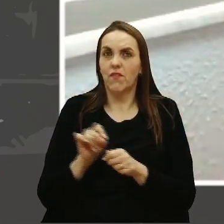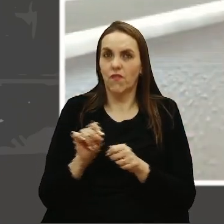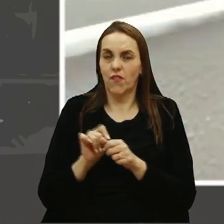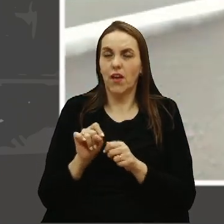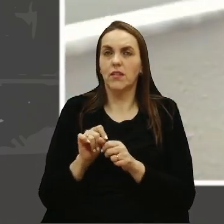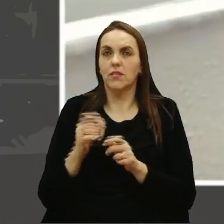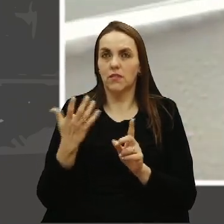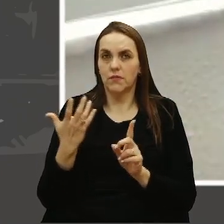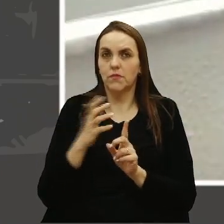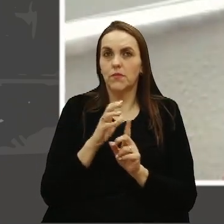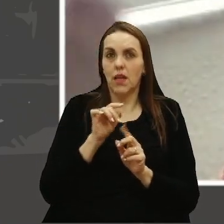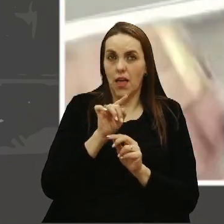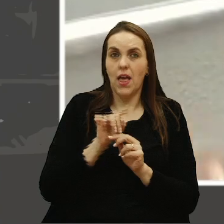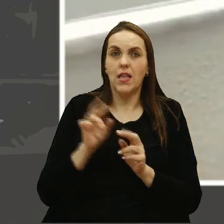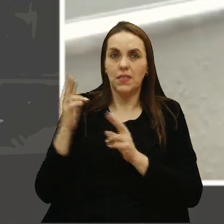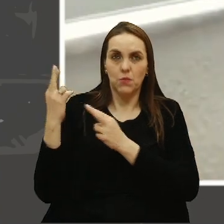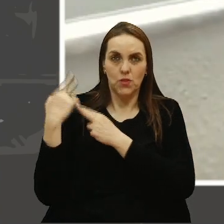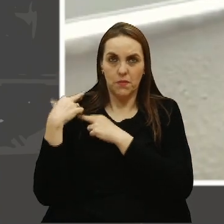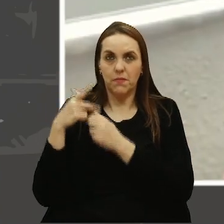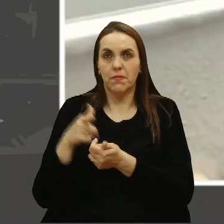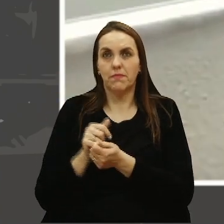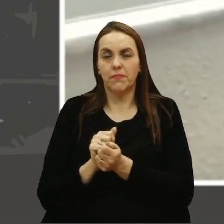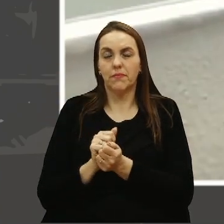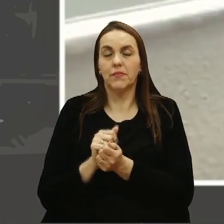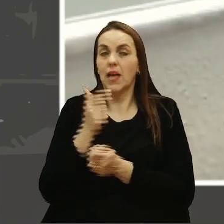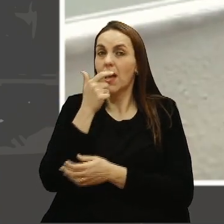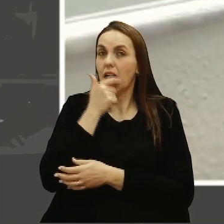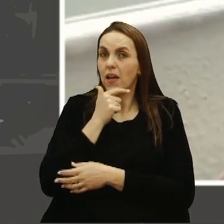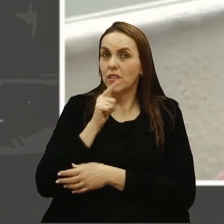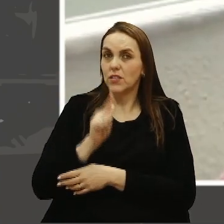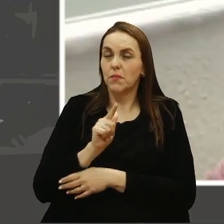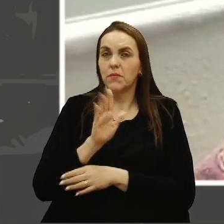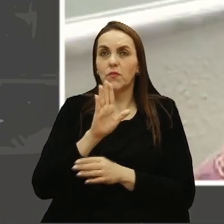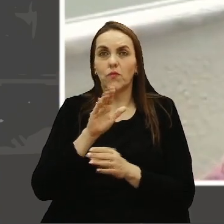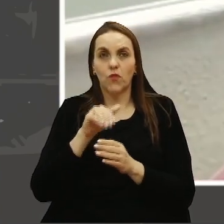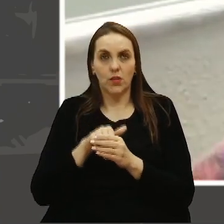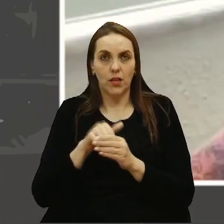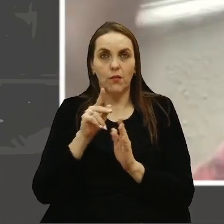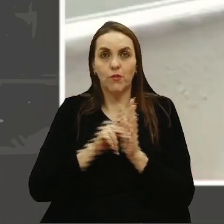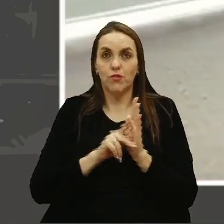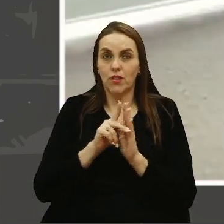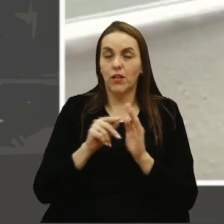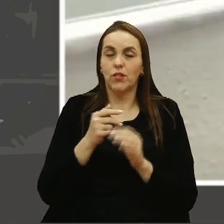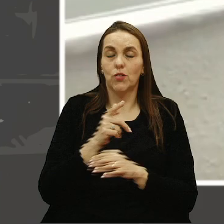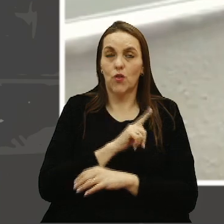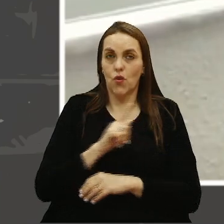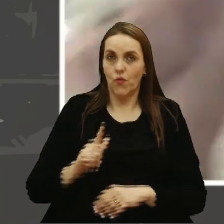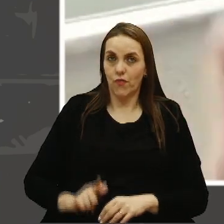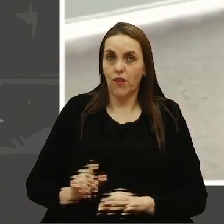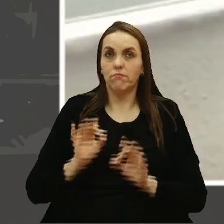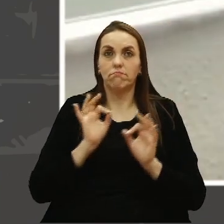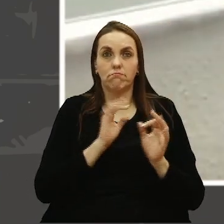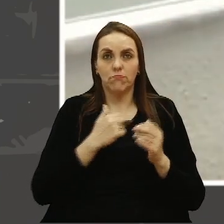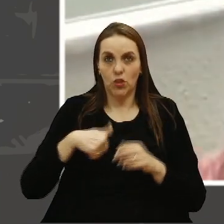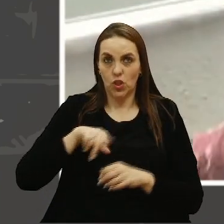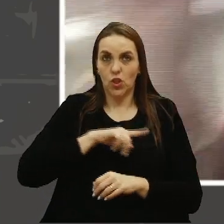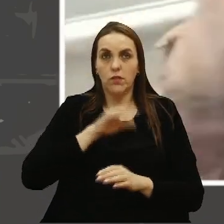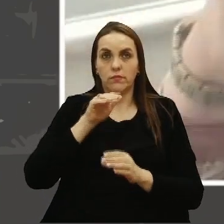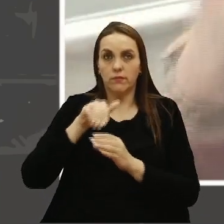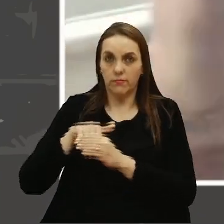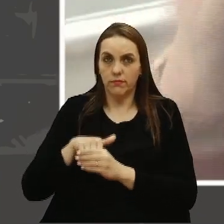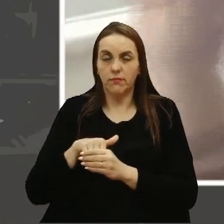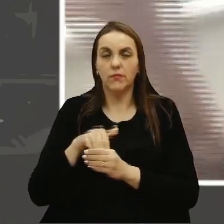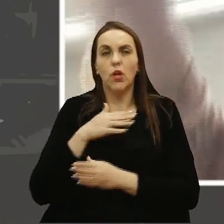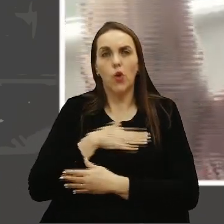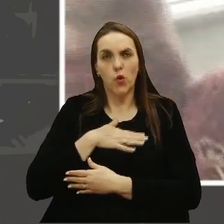oposição responsável e quando achamos que tem que votar nos projetos do governo, nós votamos. Eu gostaria, isso eu